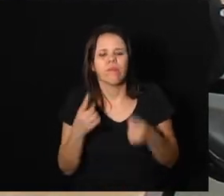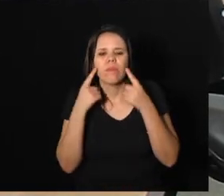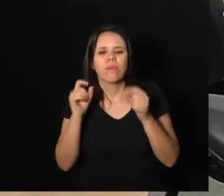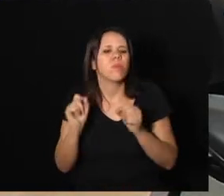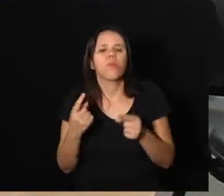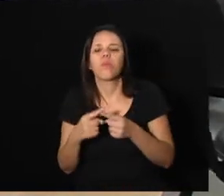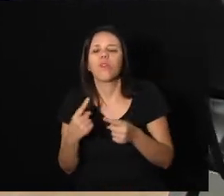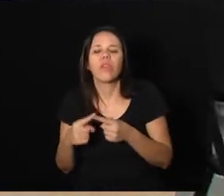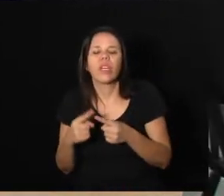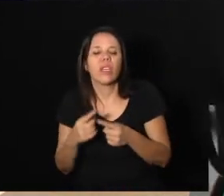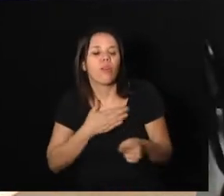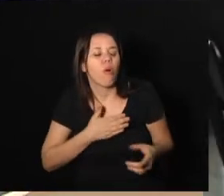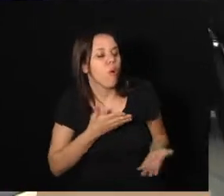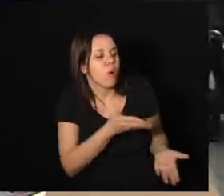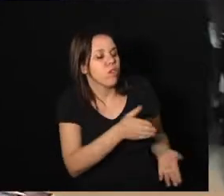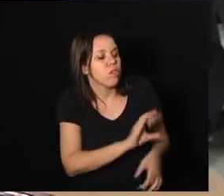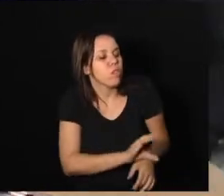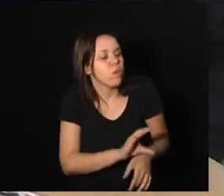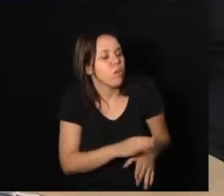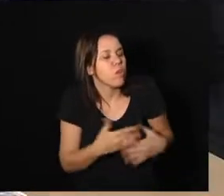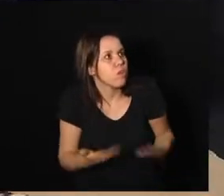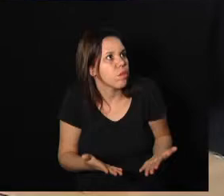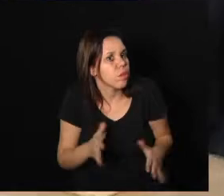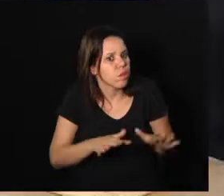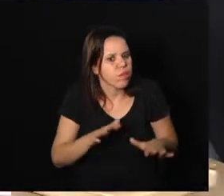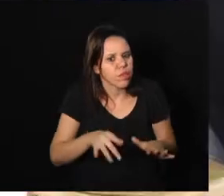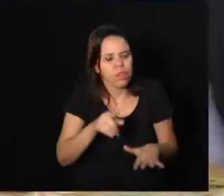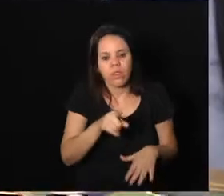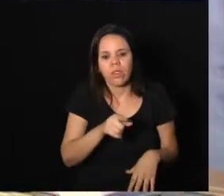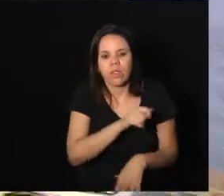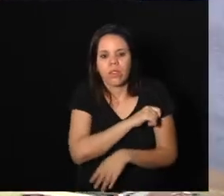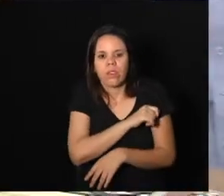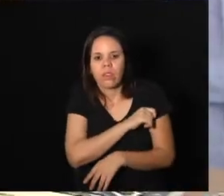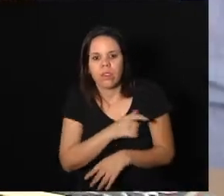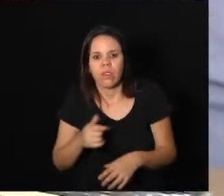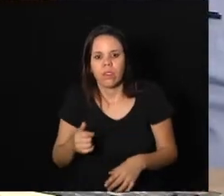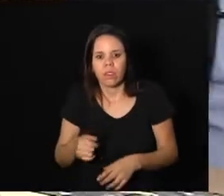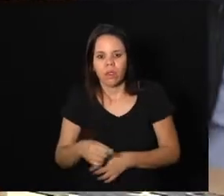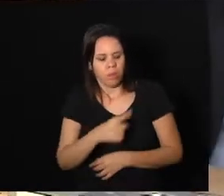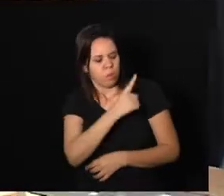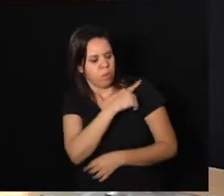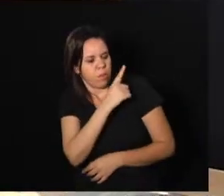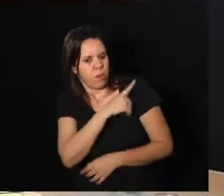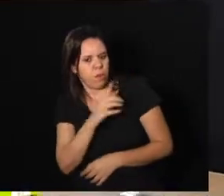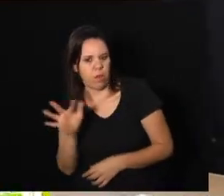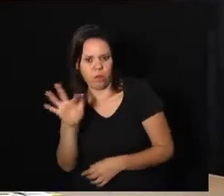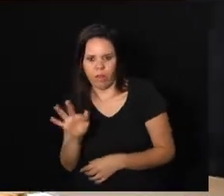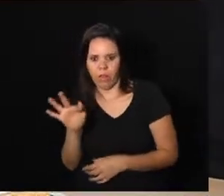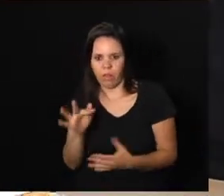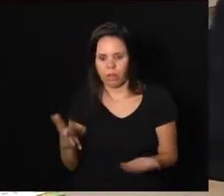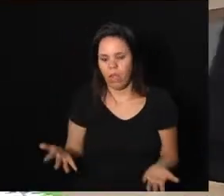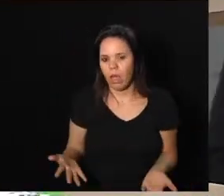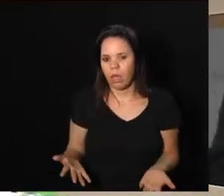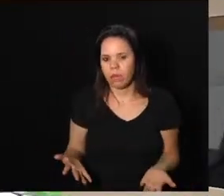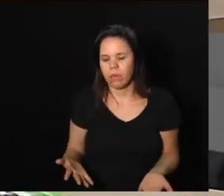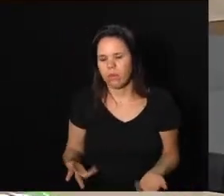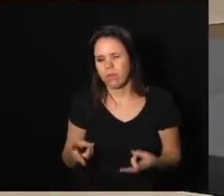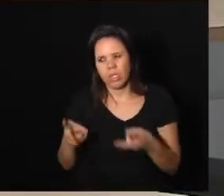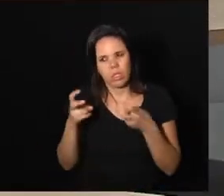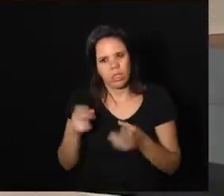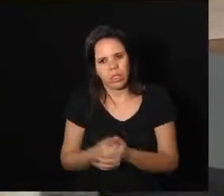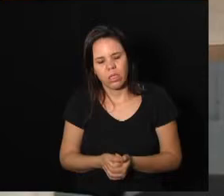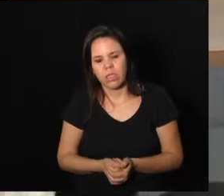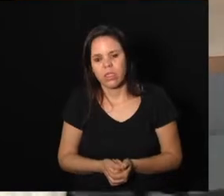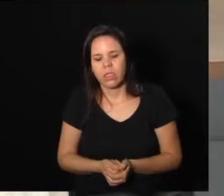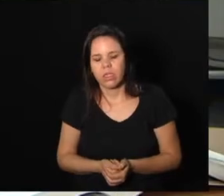não gostar do curso. Às vezes o que os alunos de primeiro ano de universidade percebem,